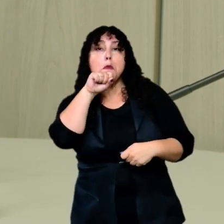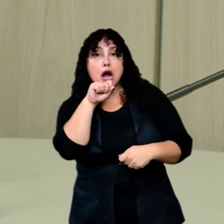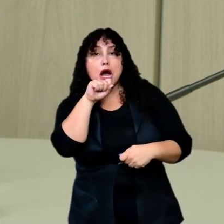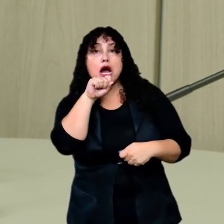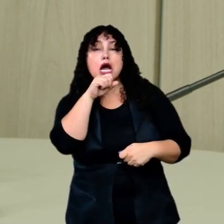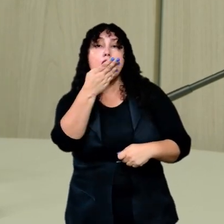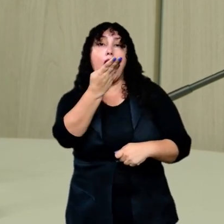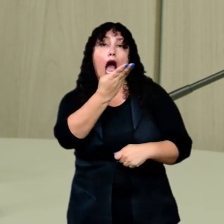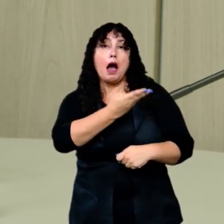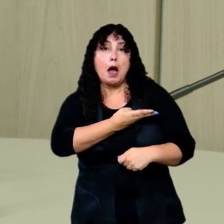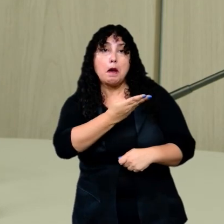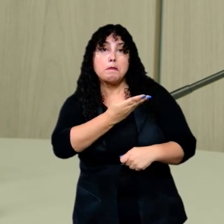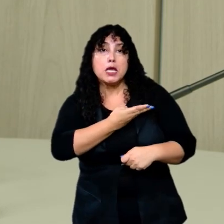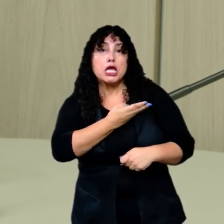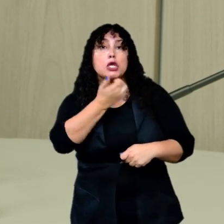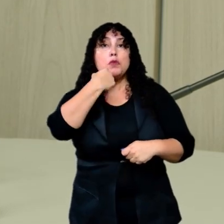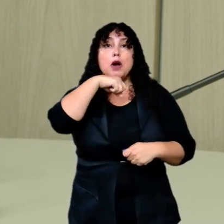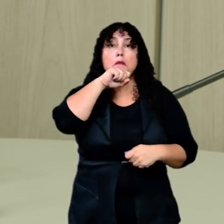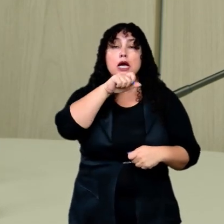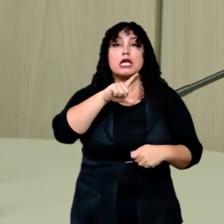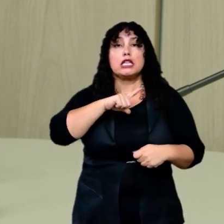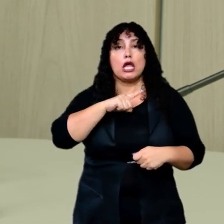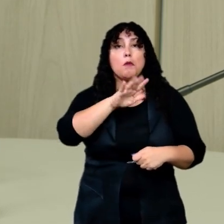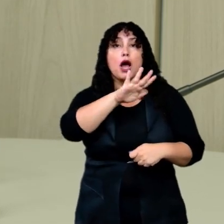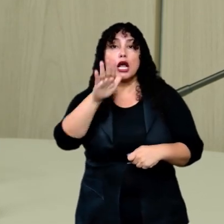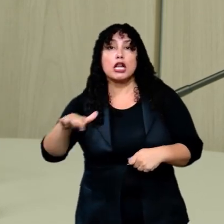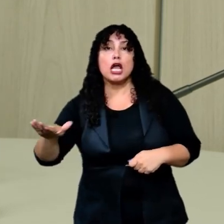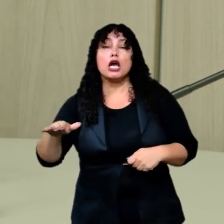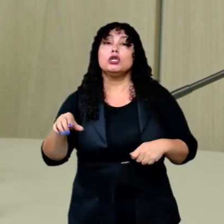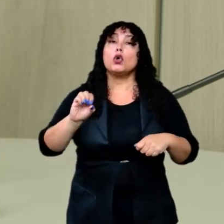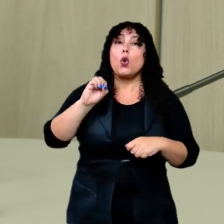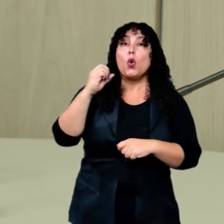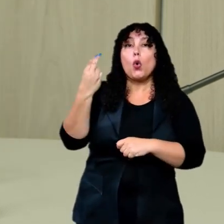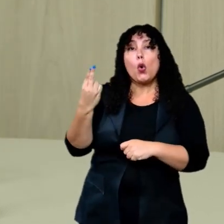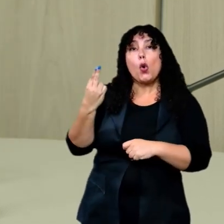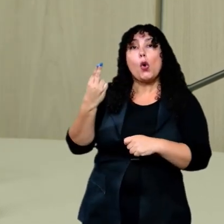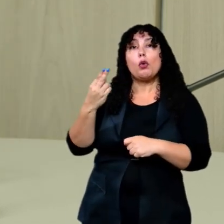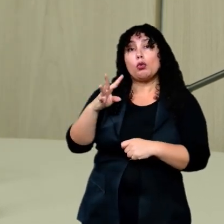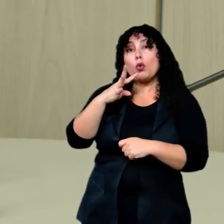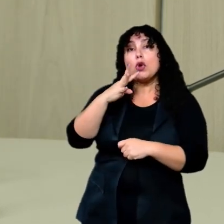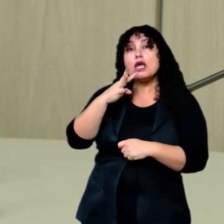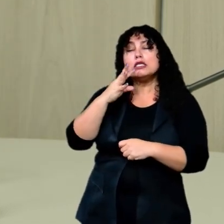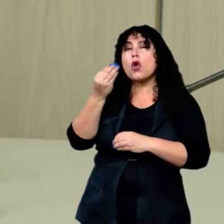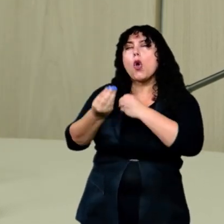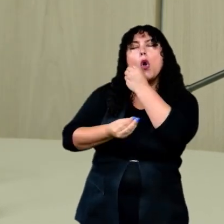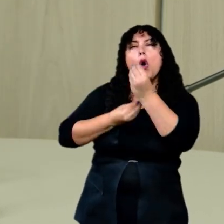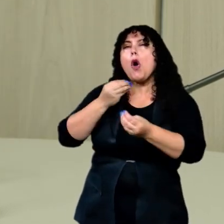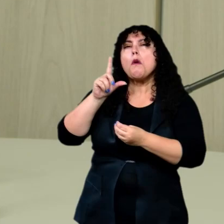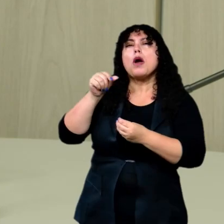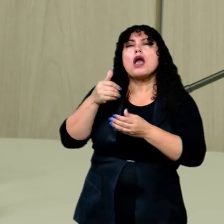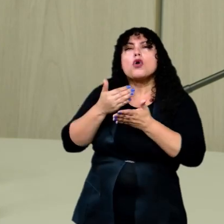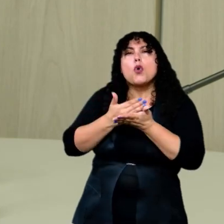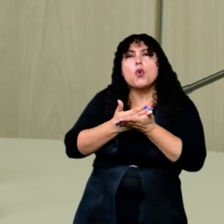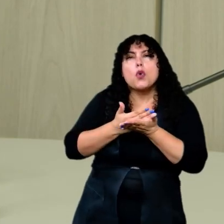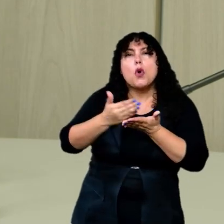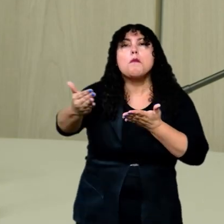enquanto amiga de uma mãe que tem uma criança, ou até por conhecidos, assim, né? Como que eu começo para chegar nessa